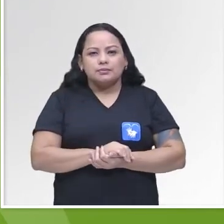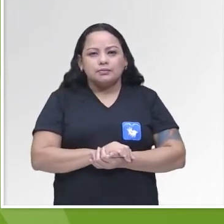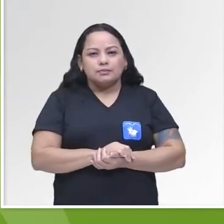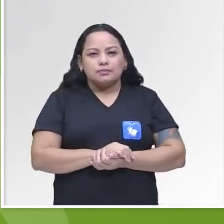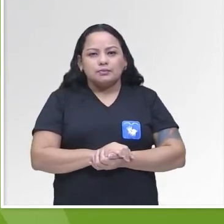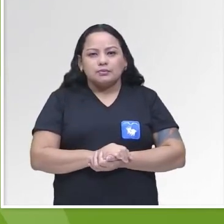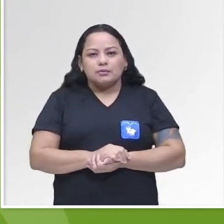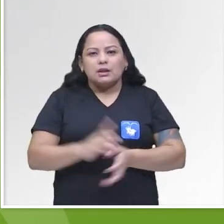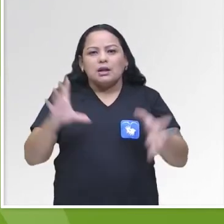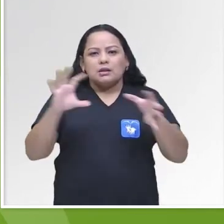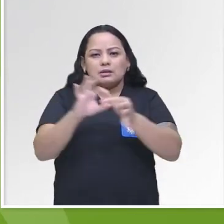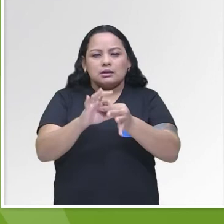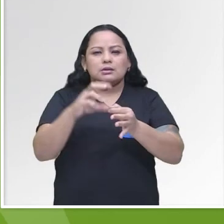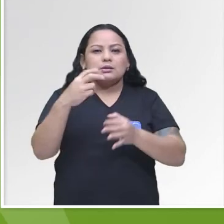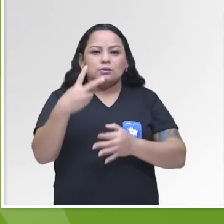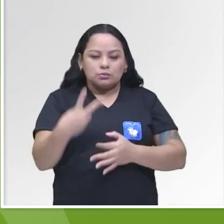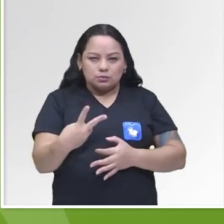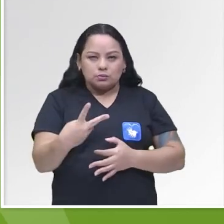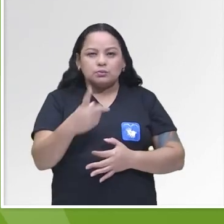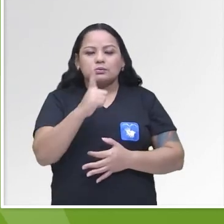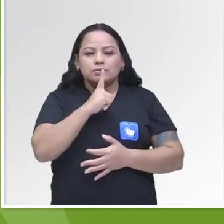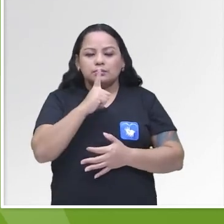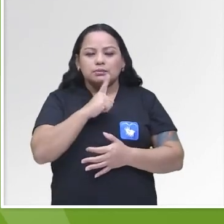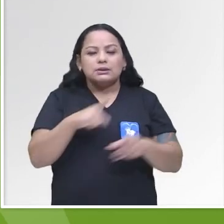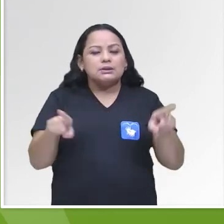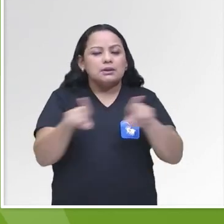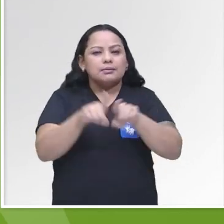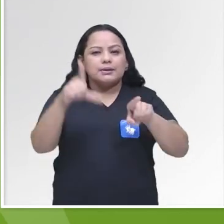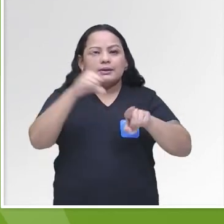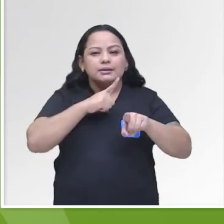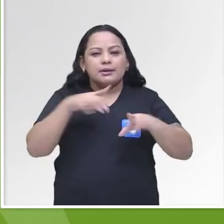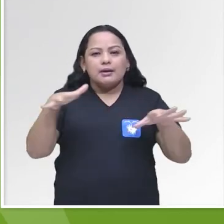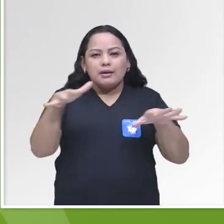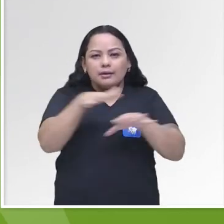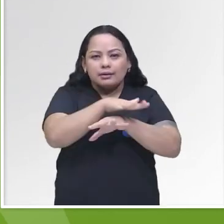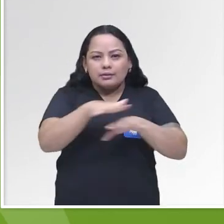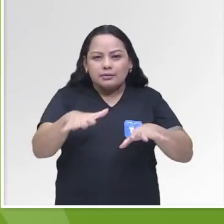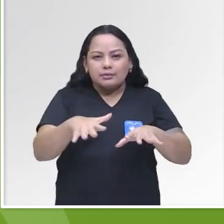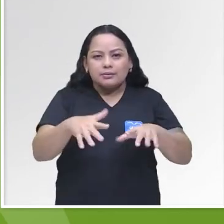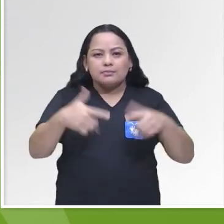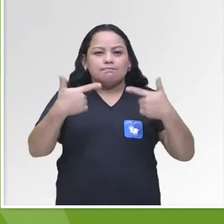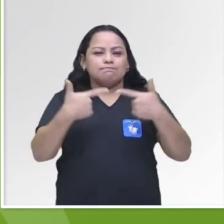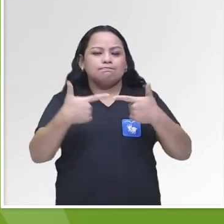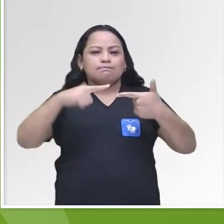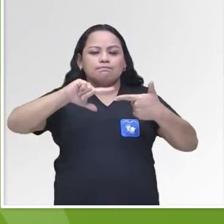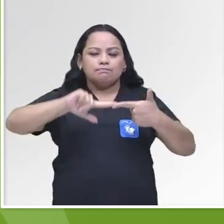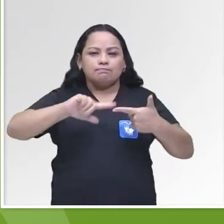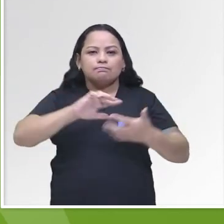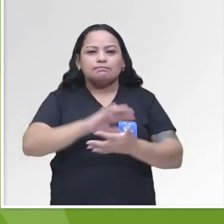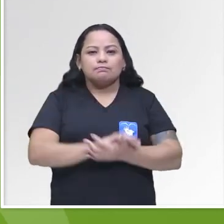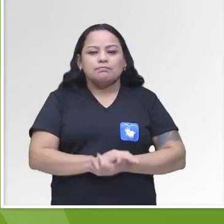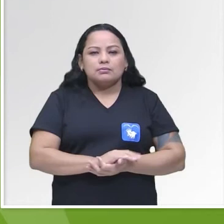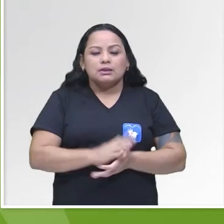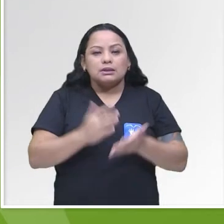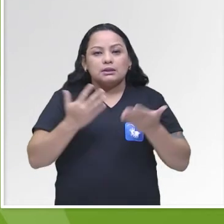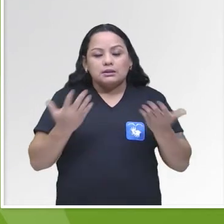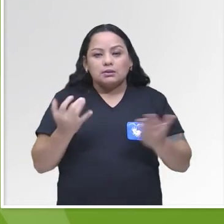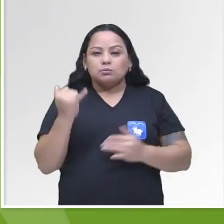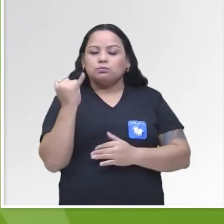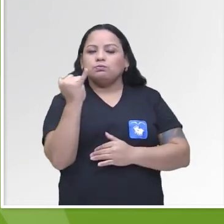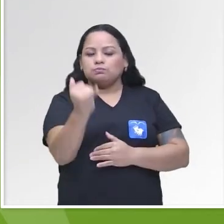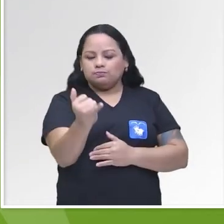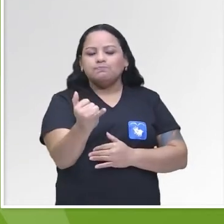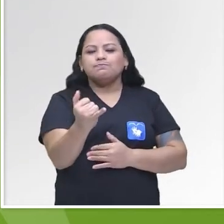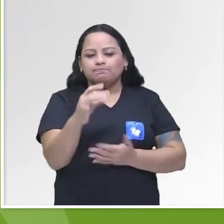dupla ligação e tem também a isomeria cis-trans, tá bom? Então, eu posso